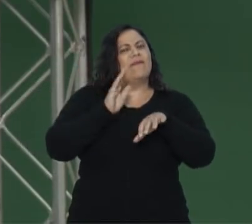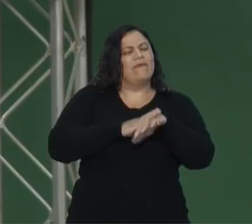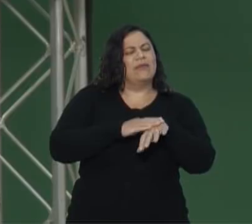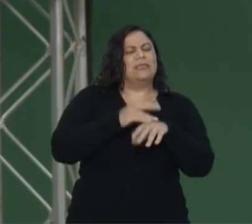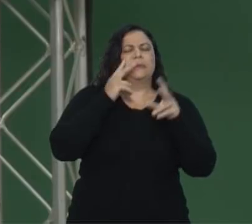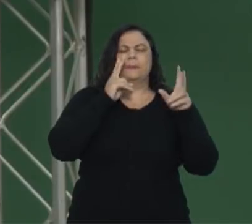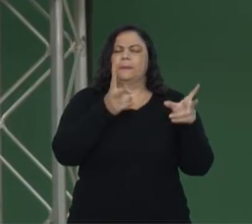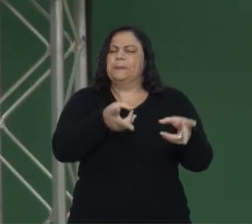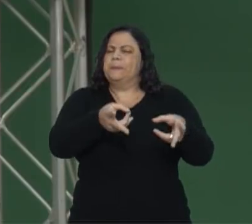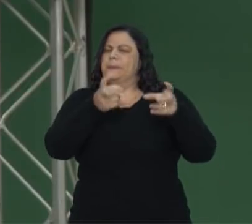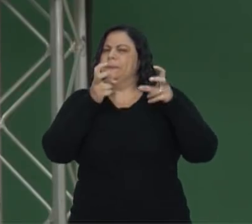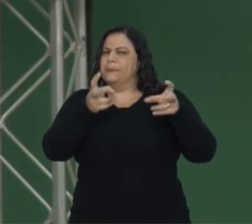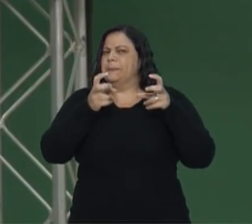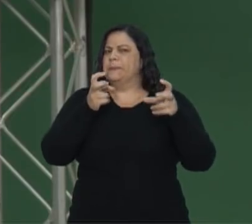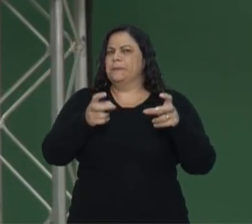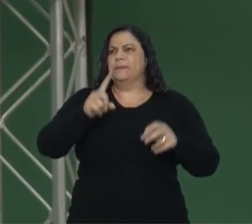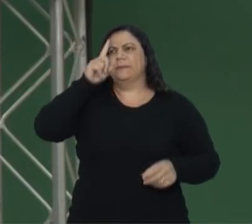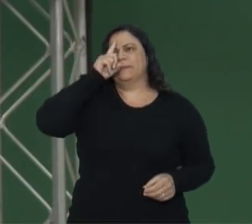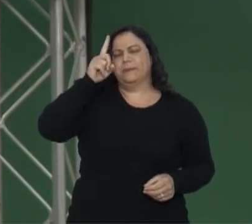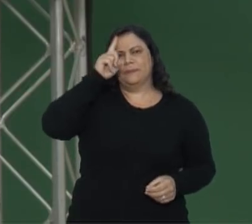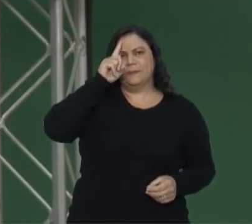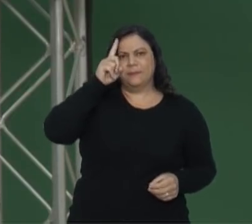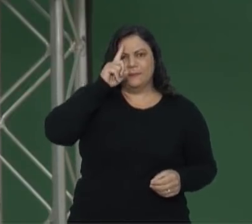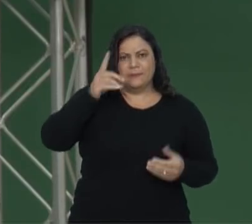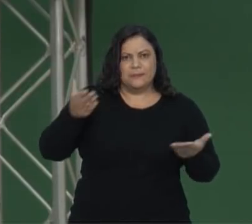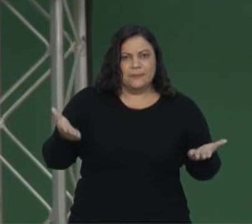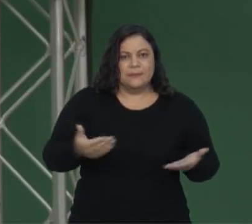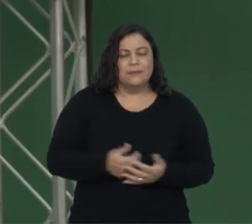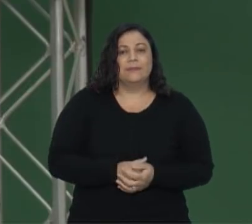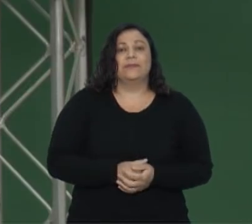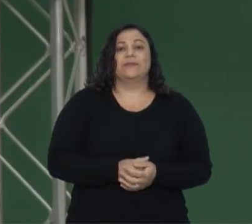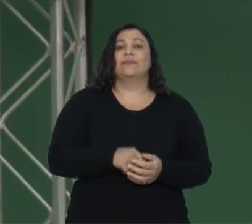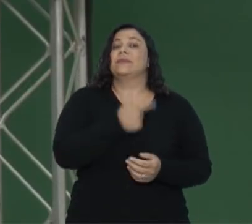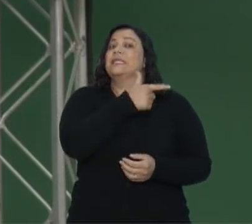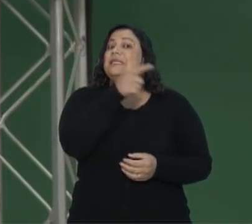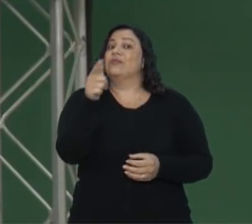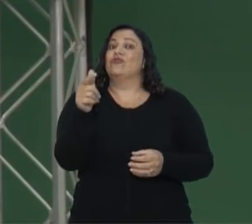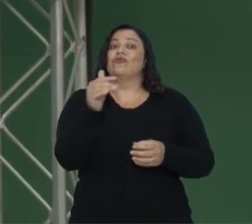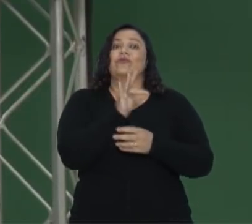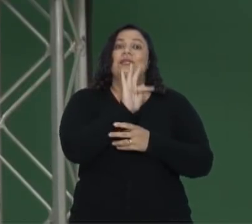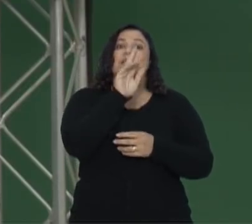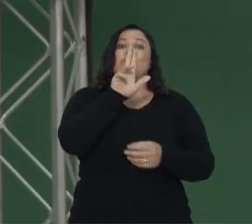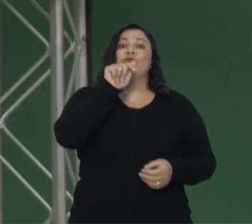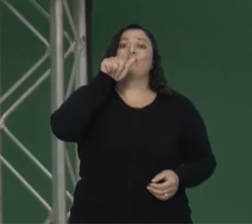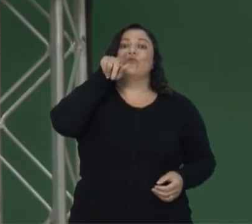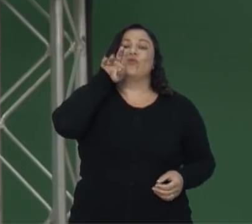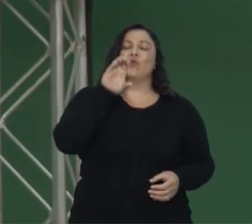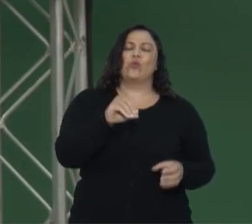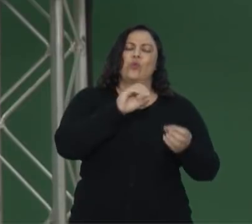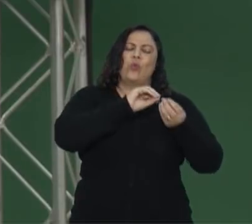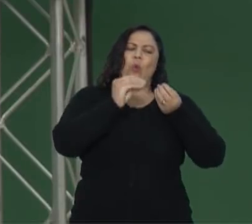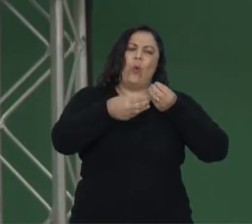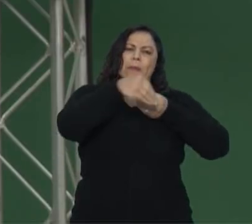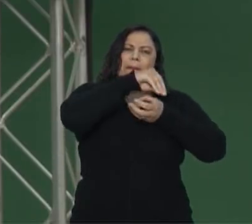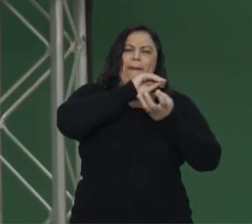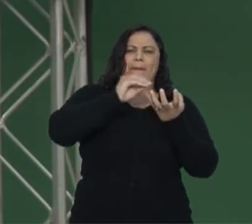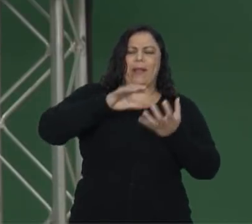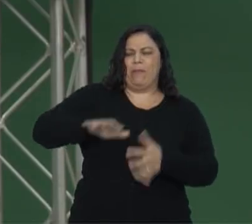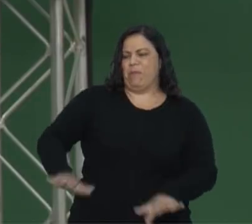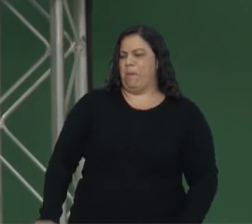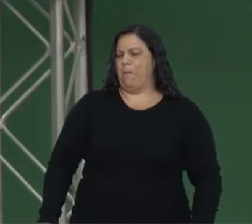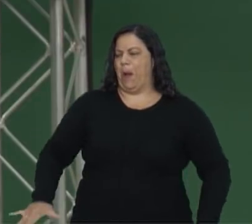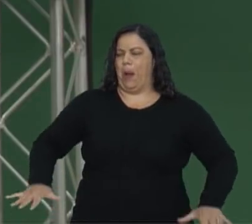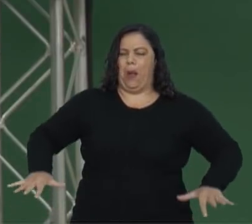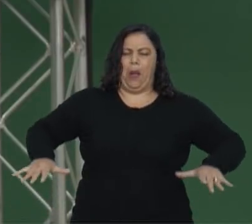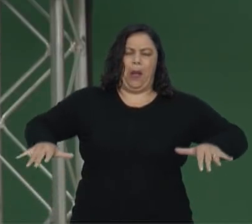situação realmente do nosso cotidiano. Sem fungos e bactérias, eu teria uma pilha de restos de frutas, de vegetais, de